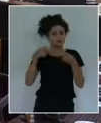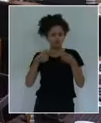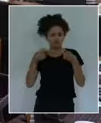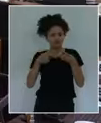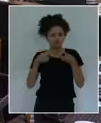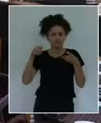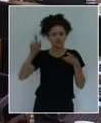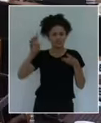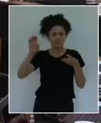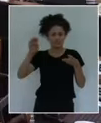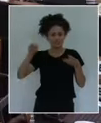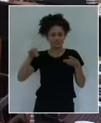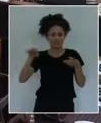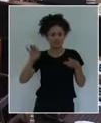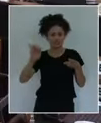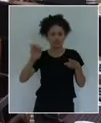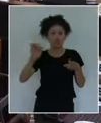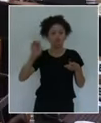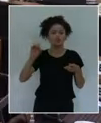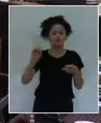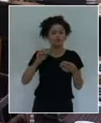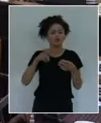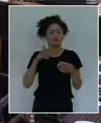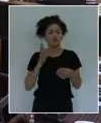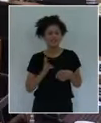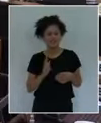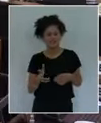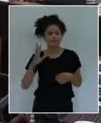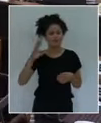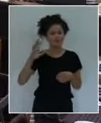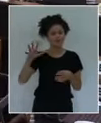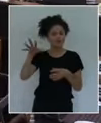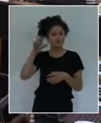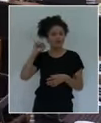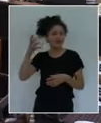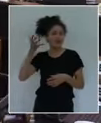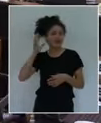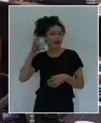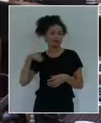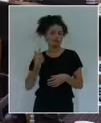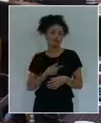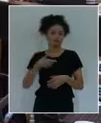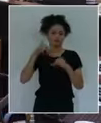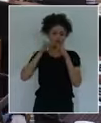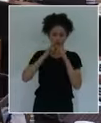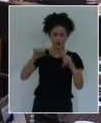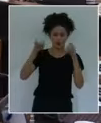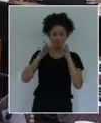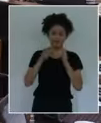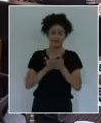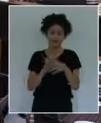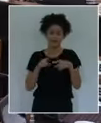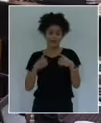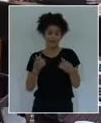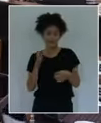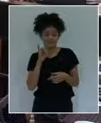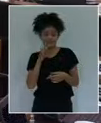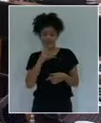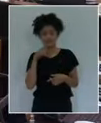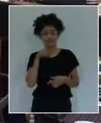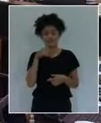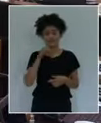pediu para avisar como que estava sendo feito o monitoramento, só que, infelizmente, isso que você falou aí ocorre mesmo, a pessoa